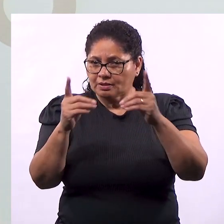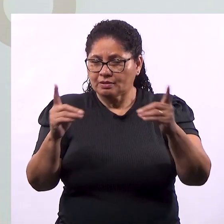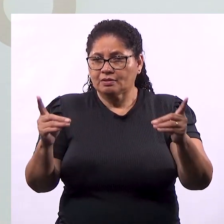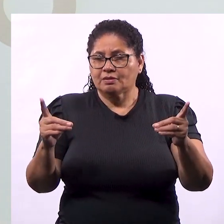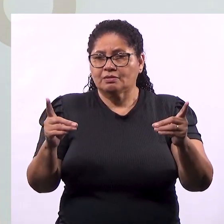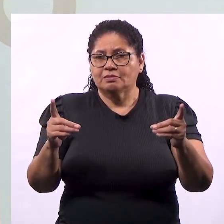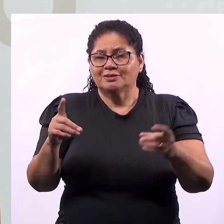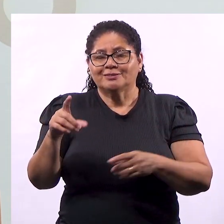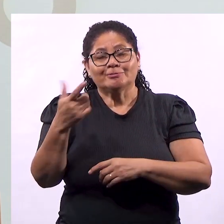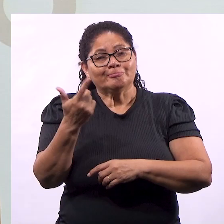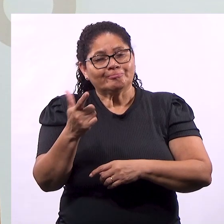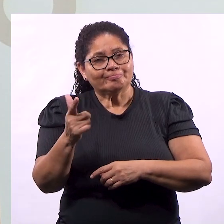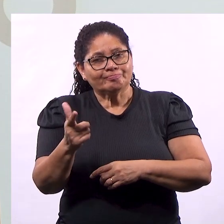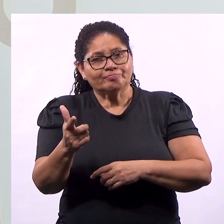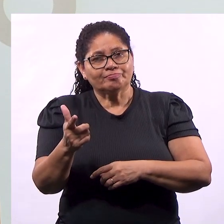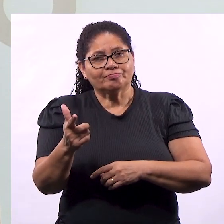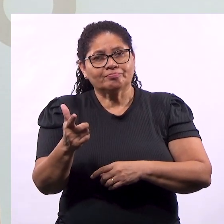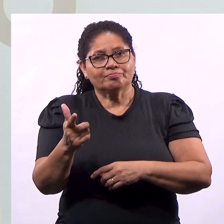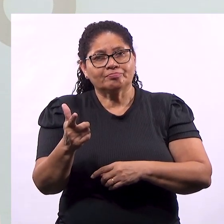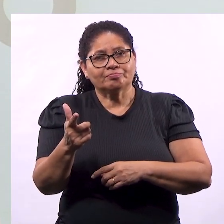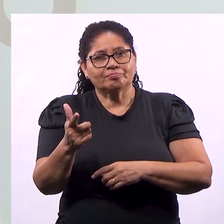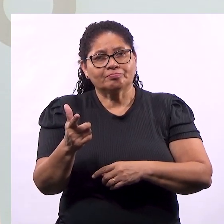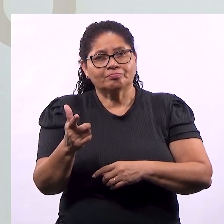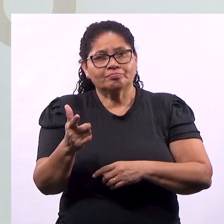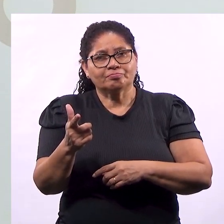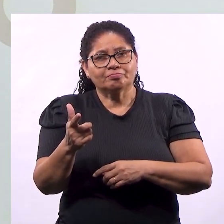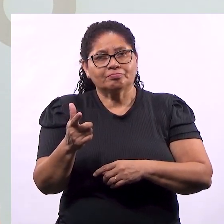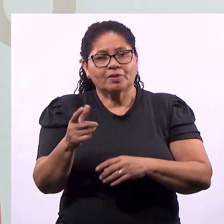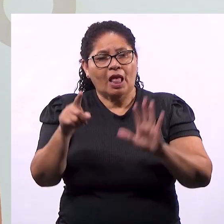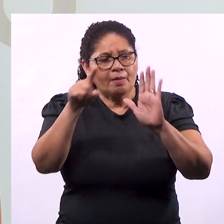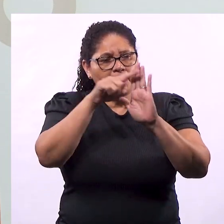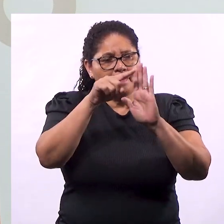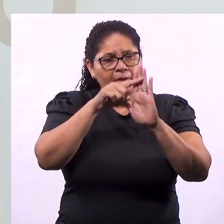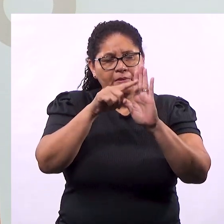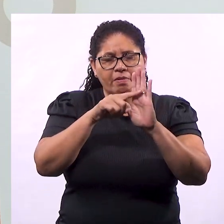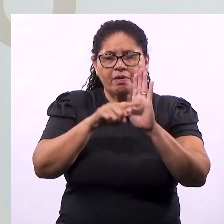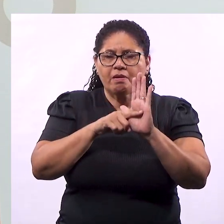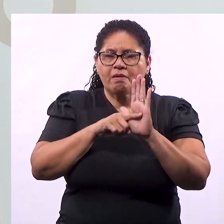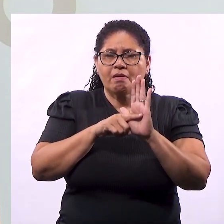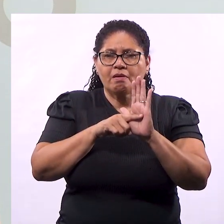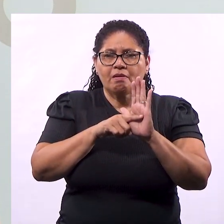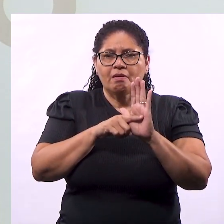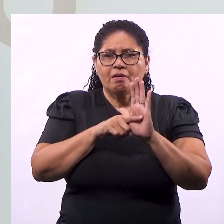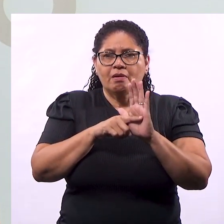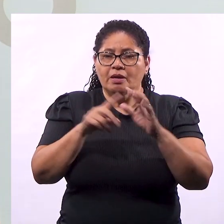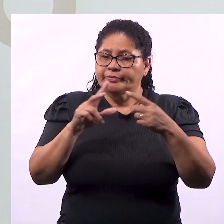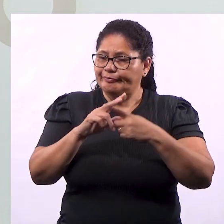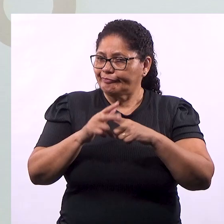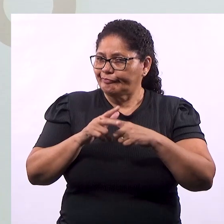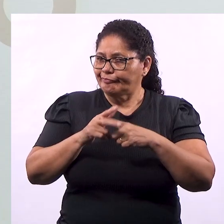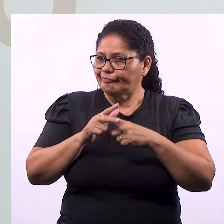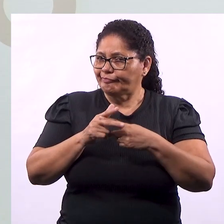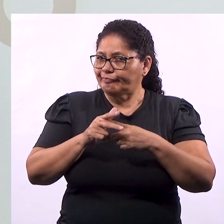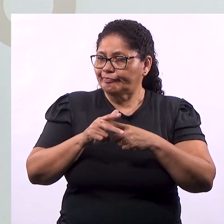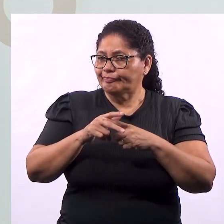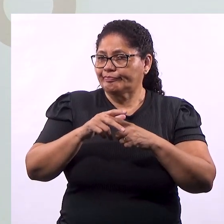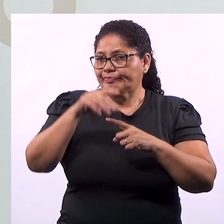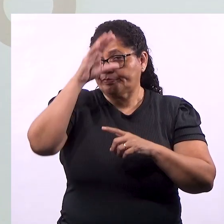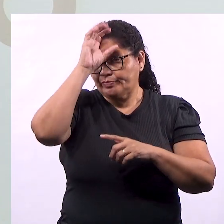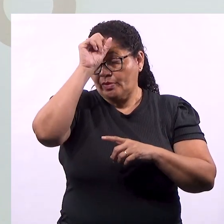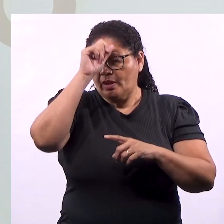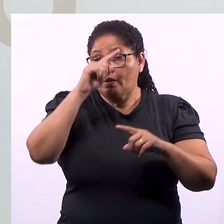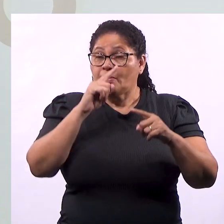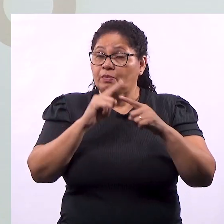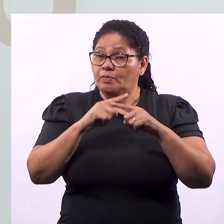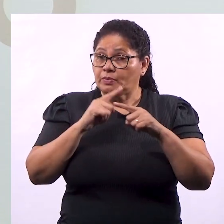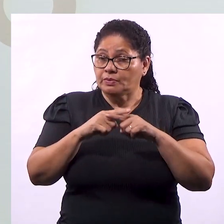didática e eu não tenho intervenção didática programada e eu não tenho regulação da aprendizagem